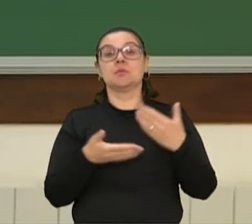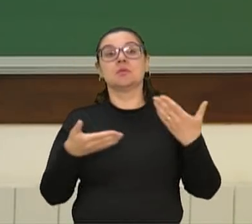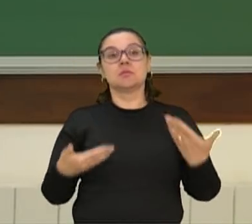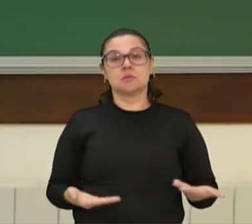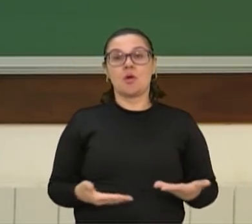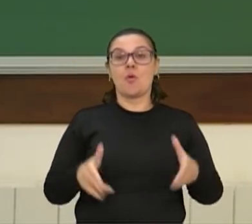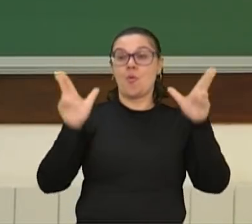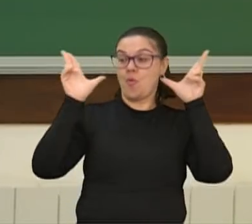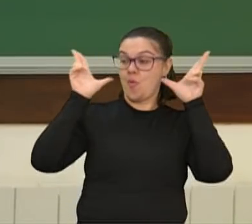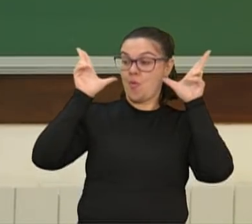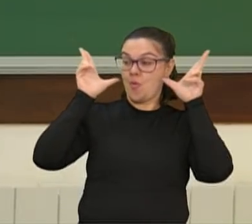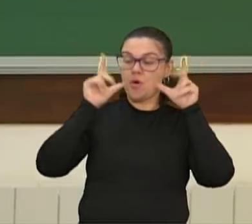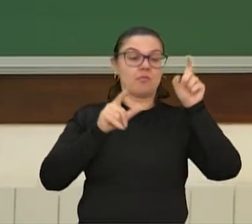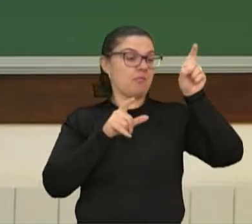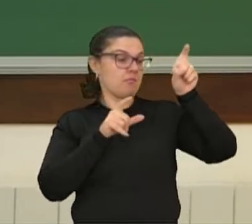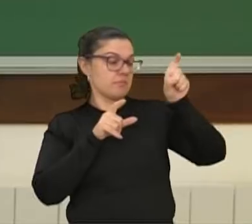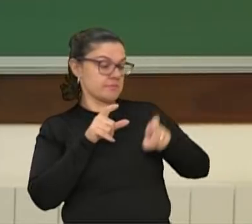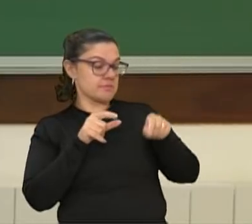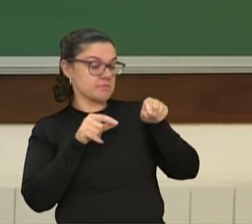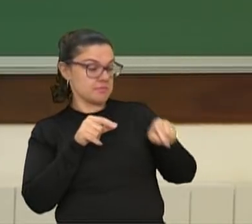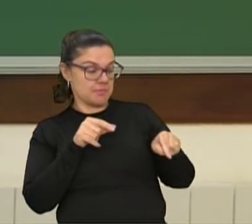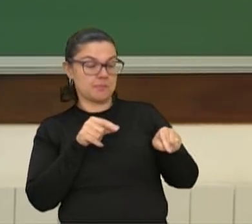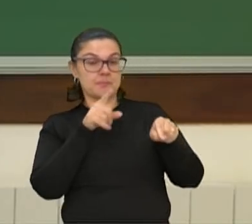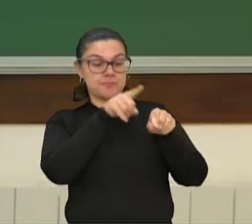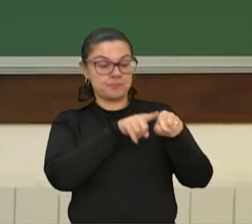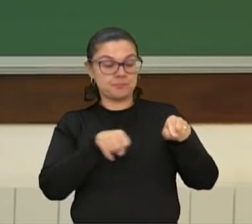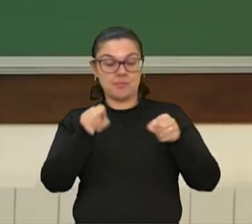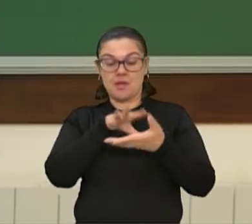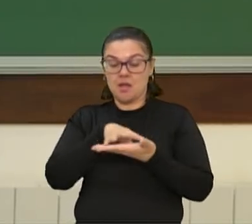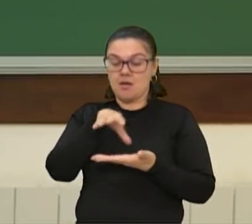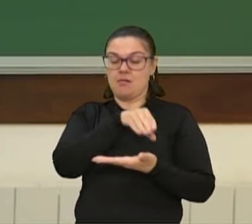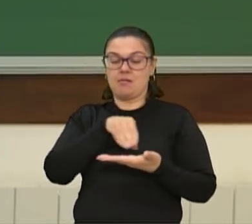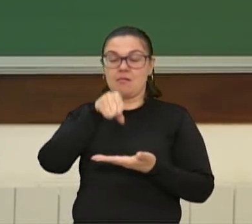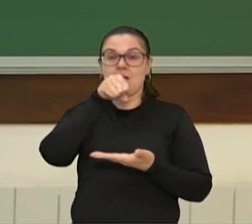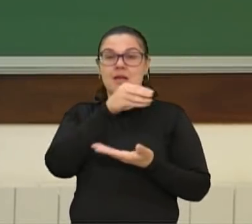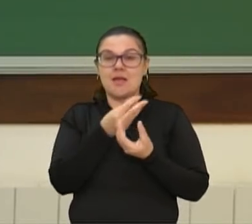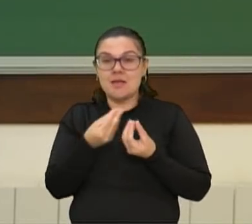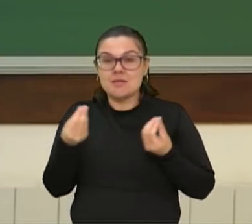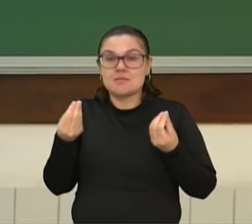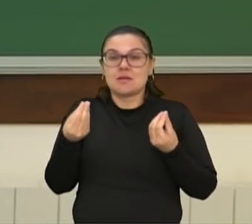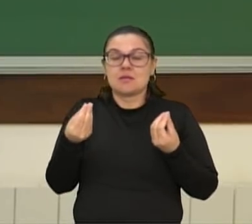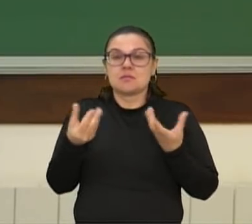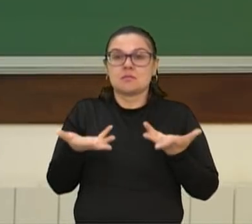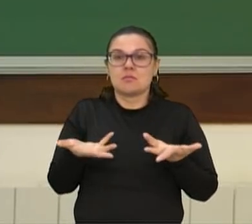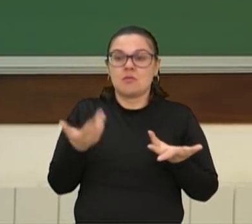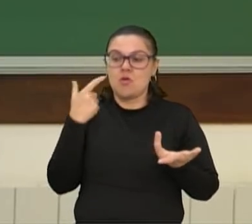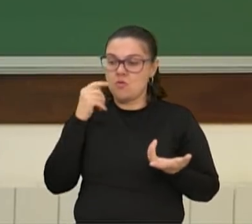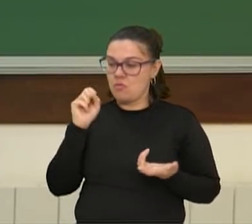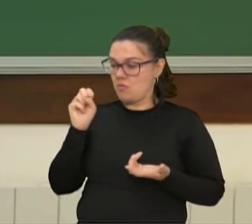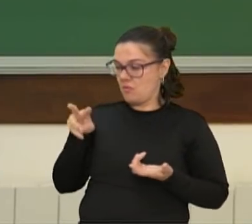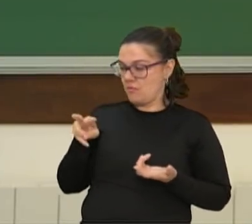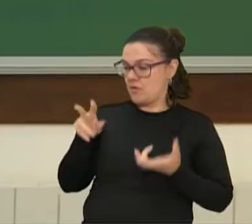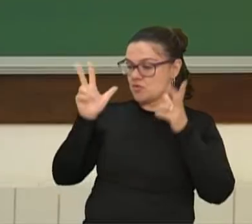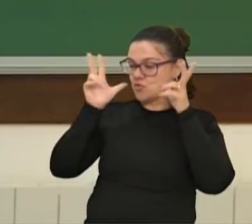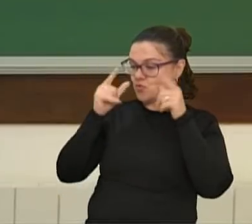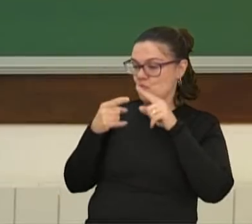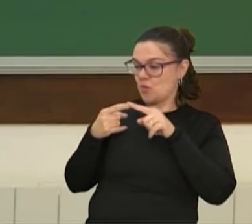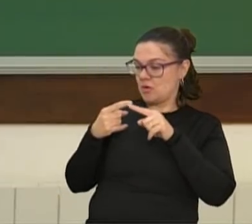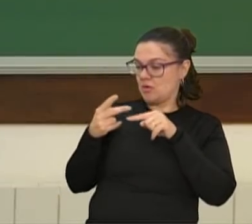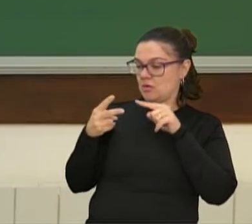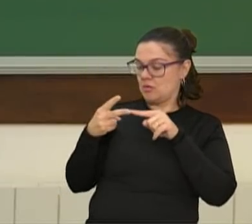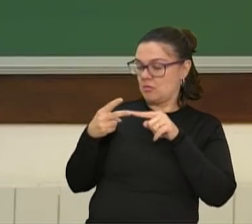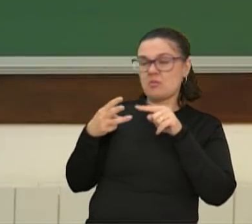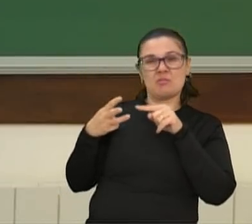então, é o ser. E a essência dele, essa questão de que eu vejo um cavalo, 2 cavalos,